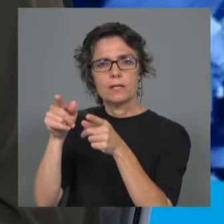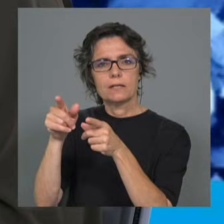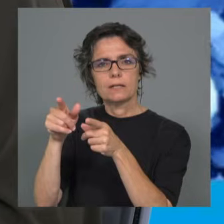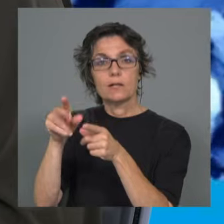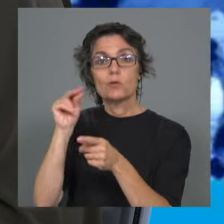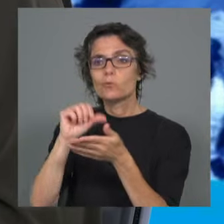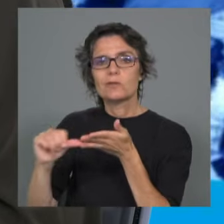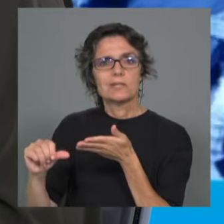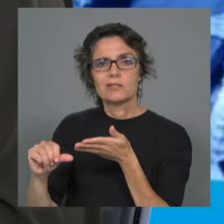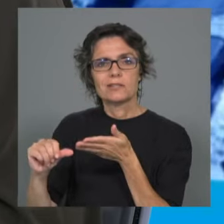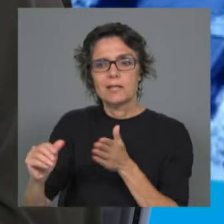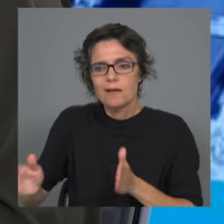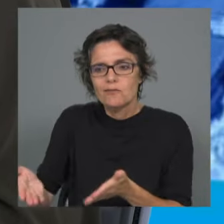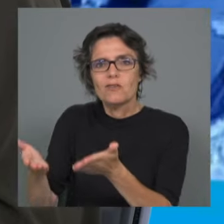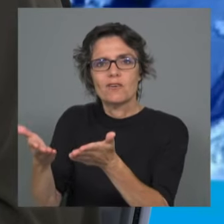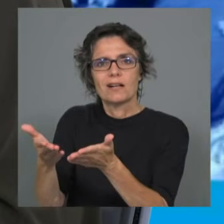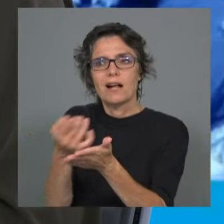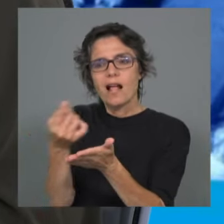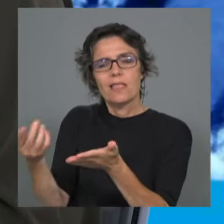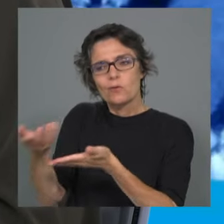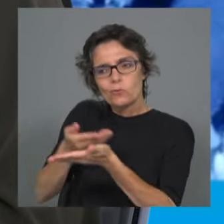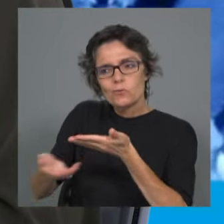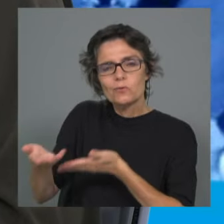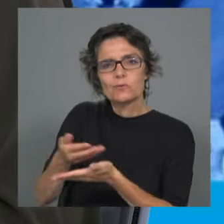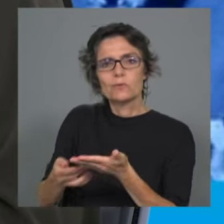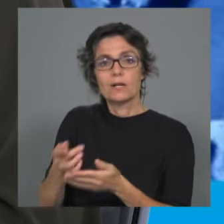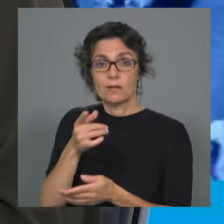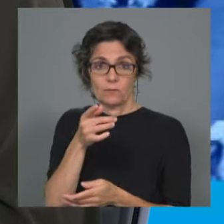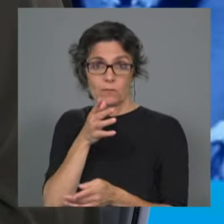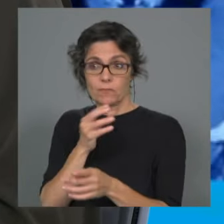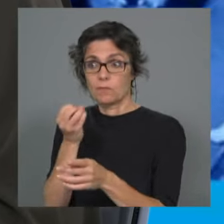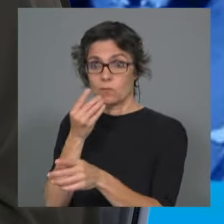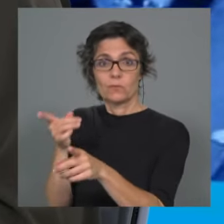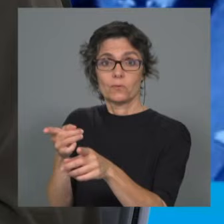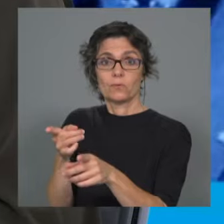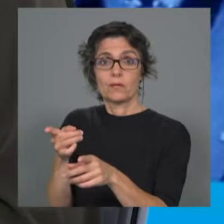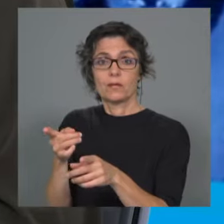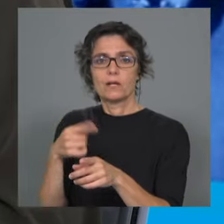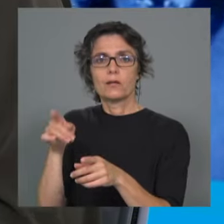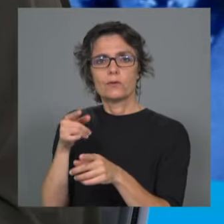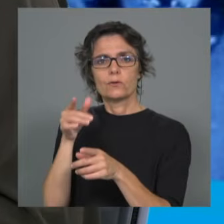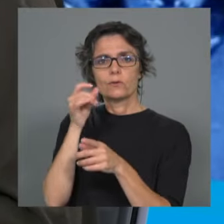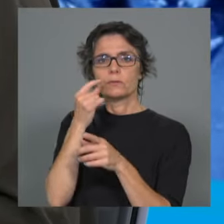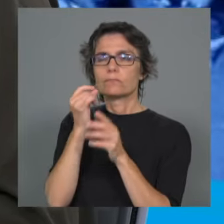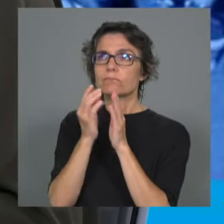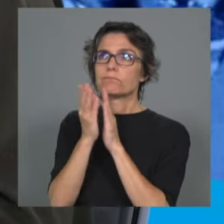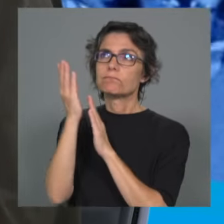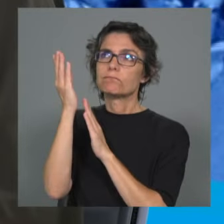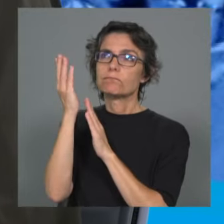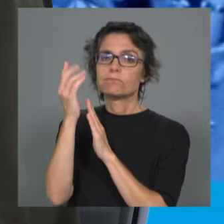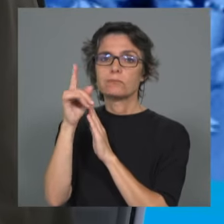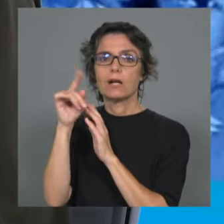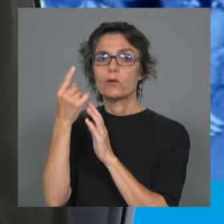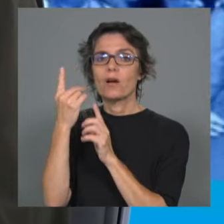desistir. E como dizia um confrade, a sempre fixar os olhos no Senhor e não, às vezes,